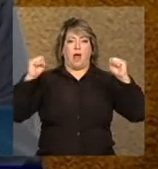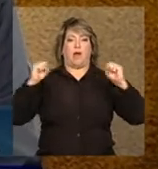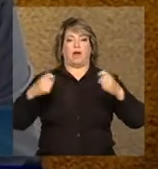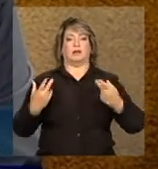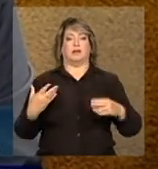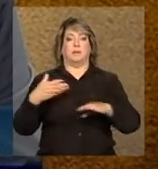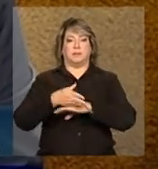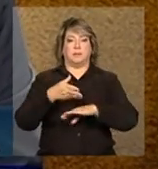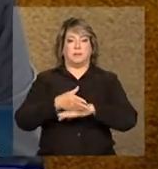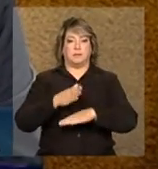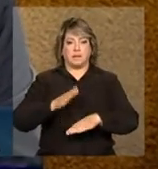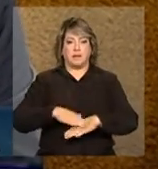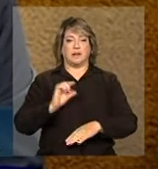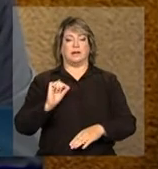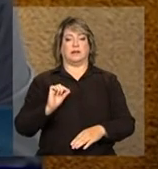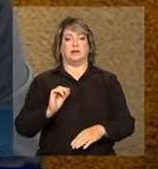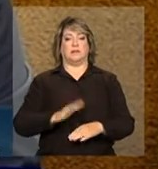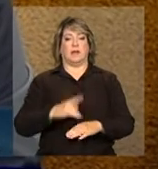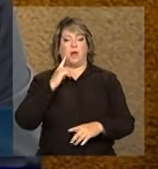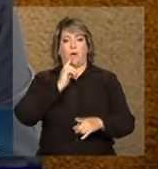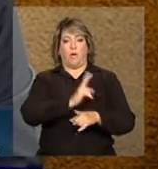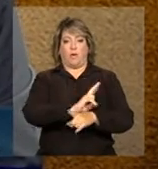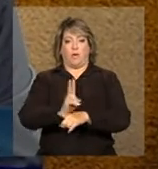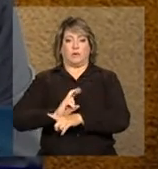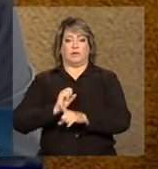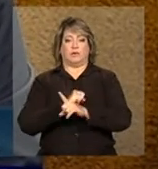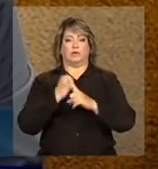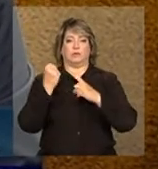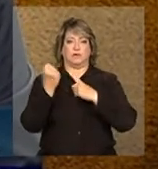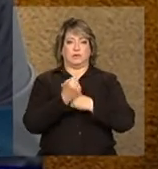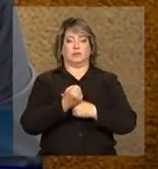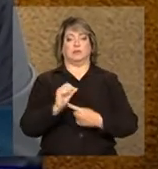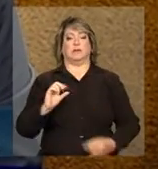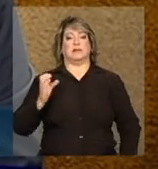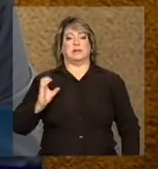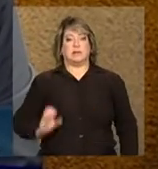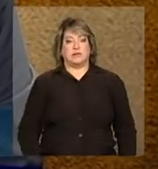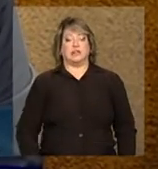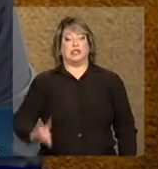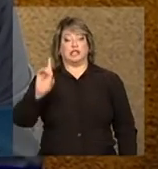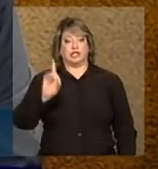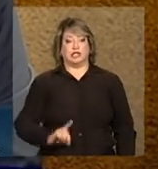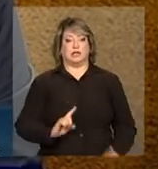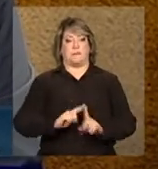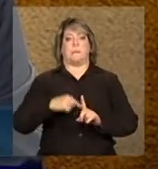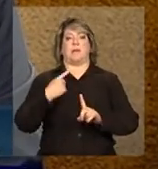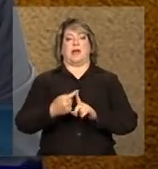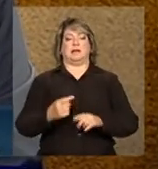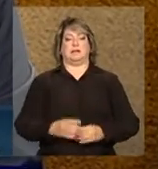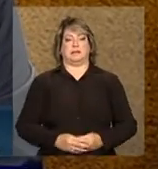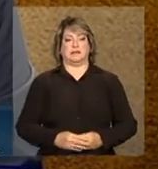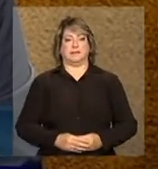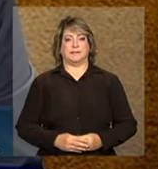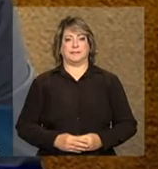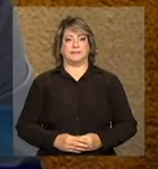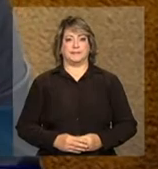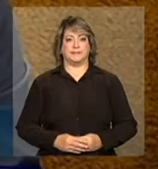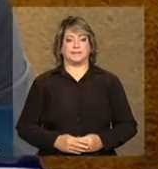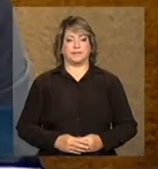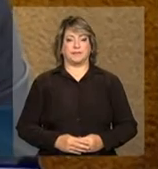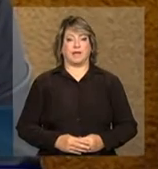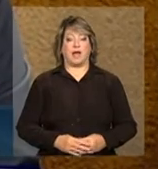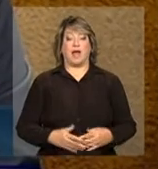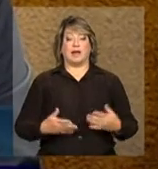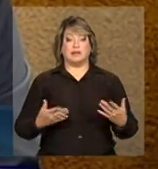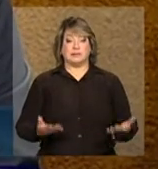mais participação, por mais controle social, por mais cidadania, por mais direitos. É assim que encaramos